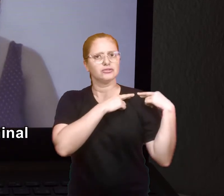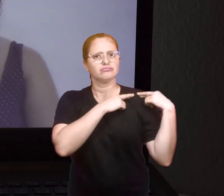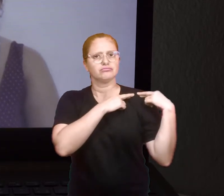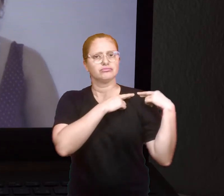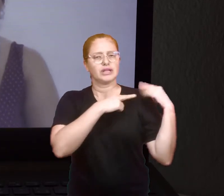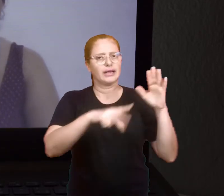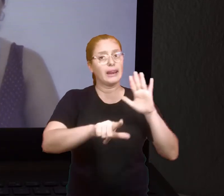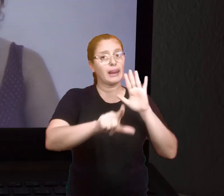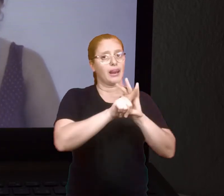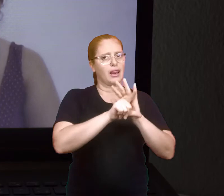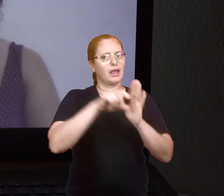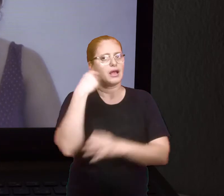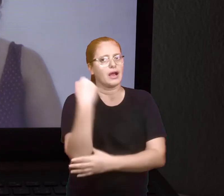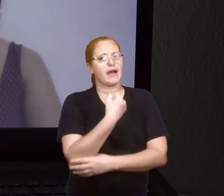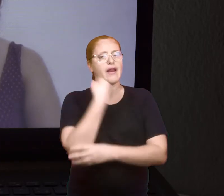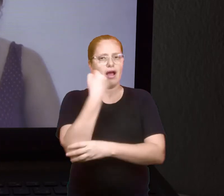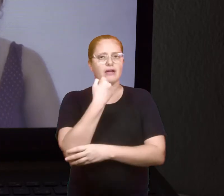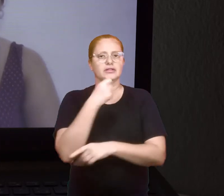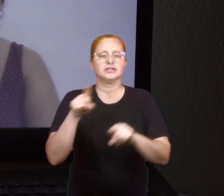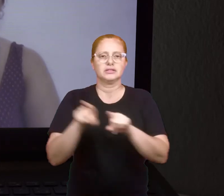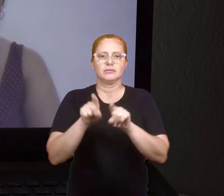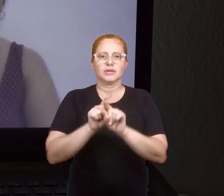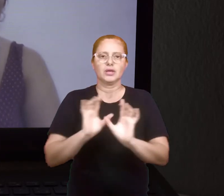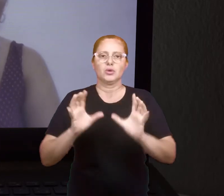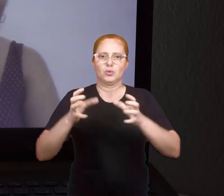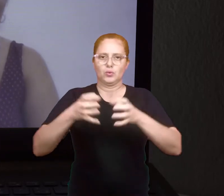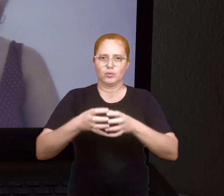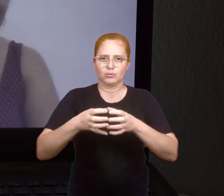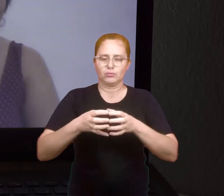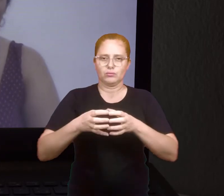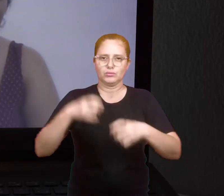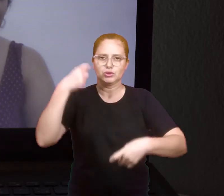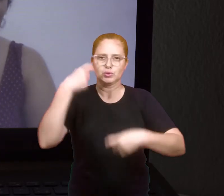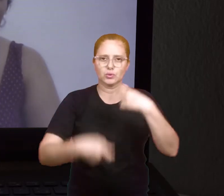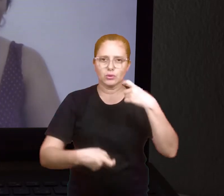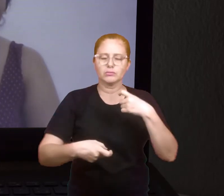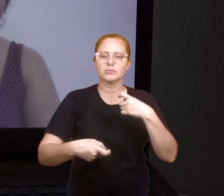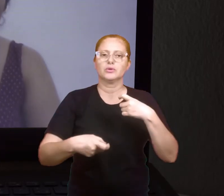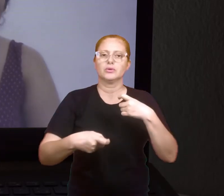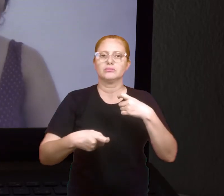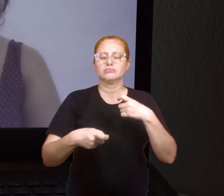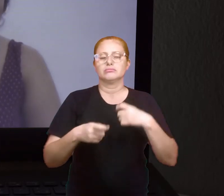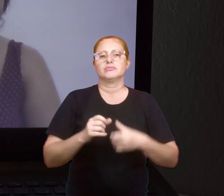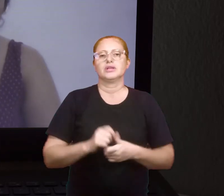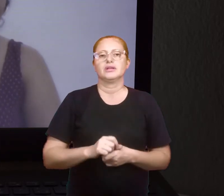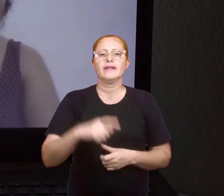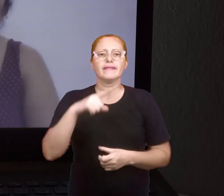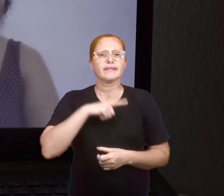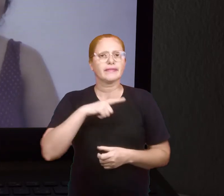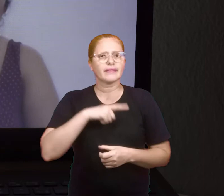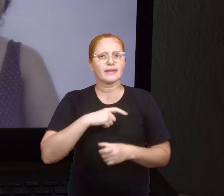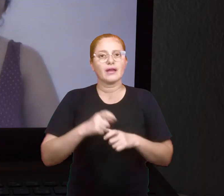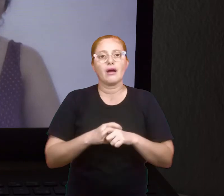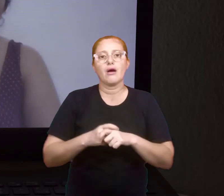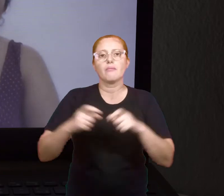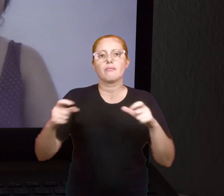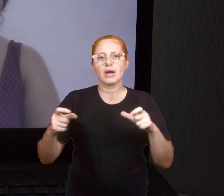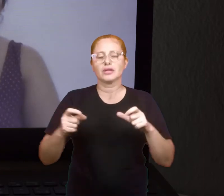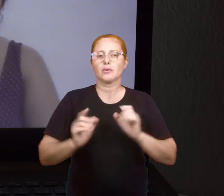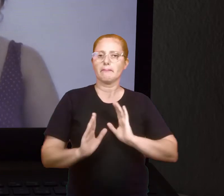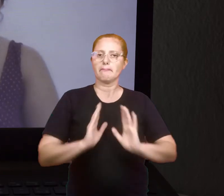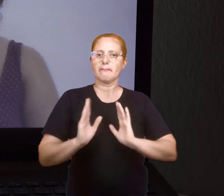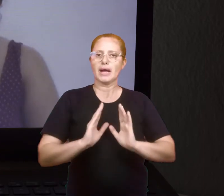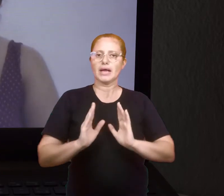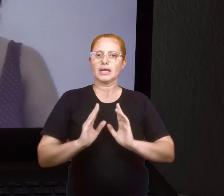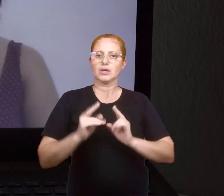severa. Da mesma forma que o estupro cometido por mais de um agente tem um aumento de pena por